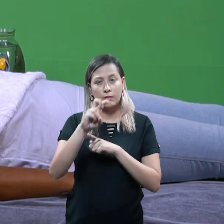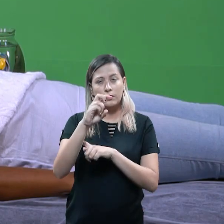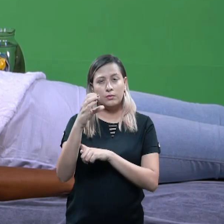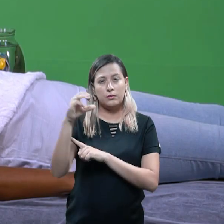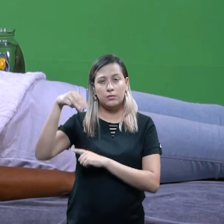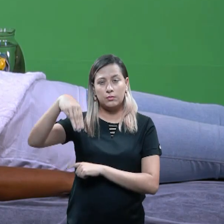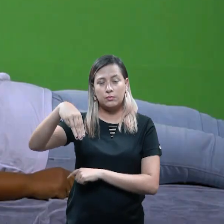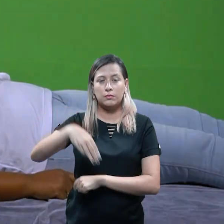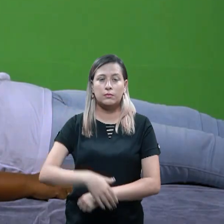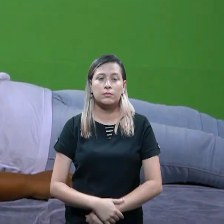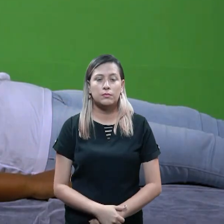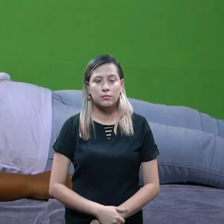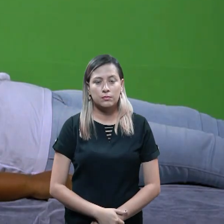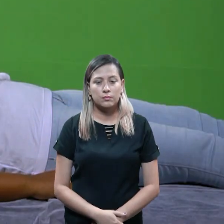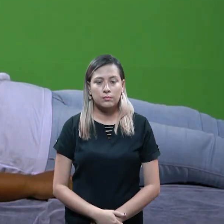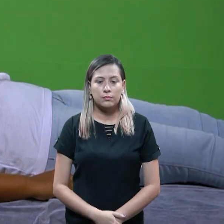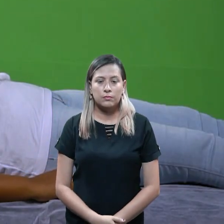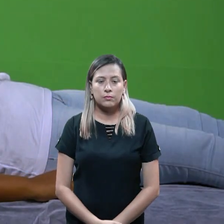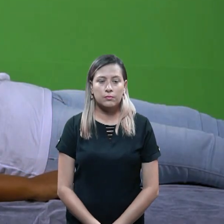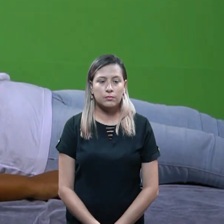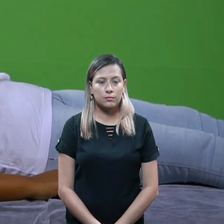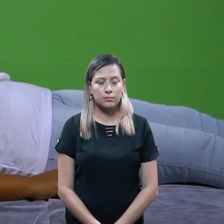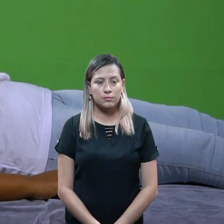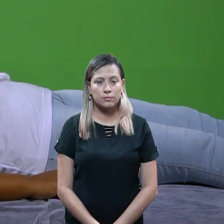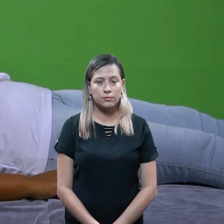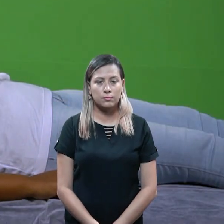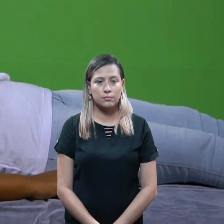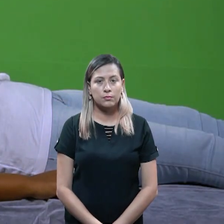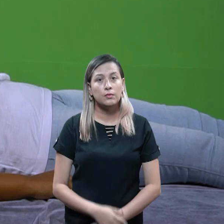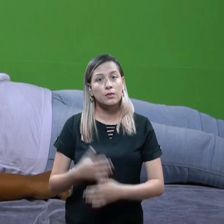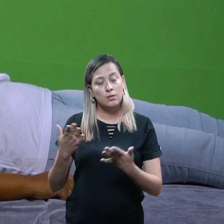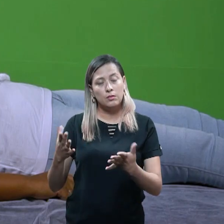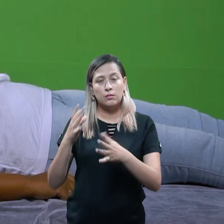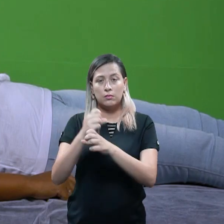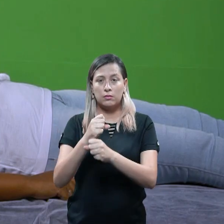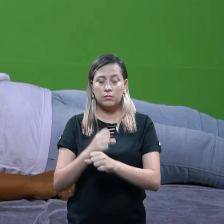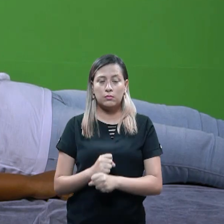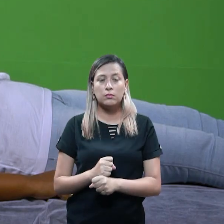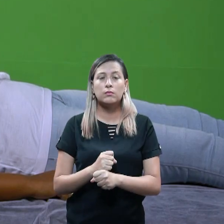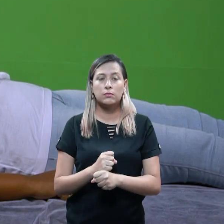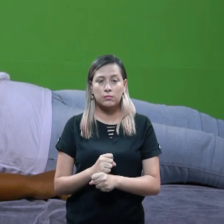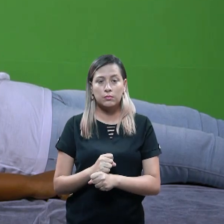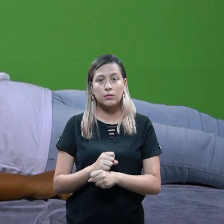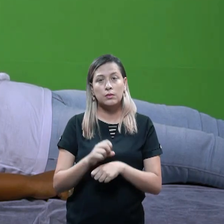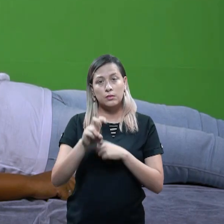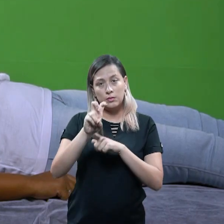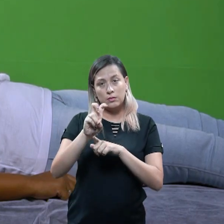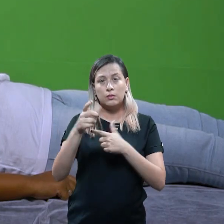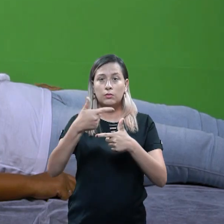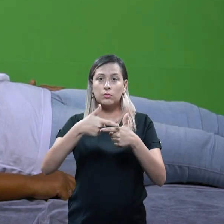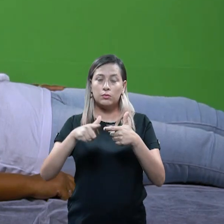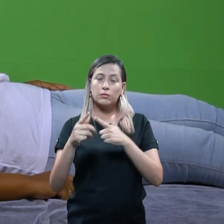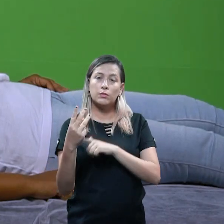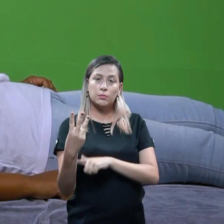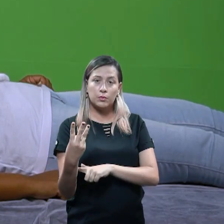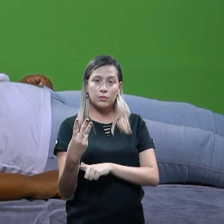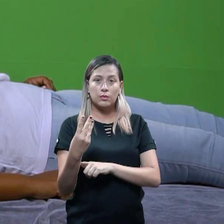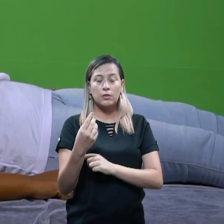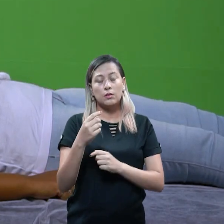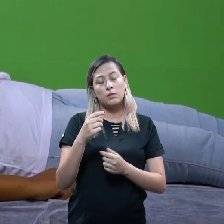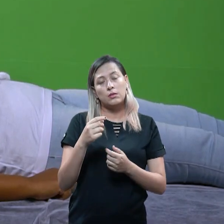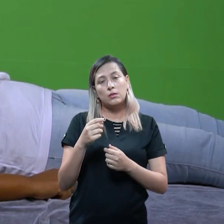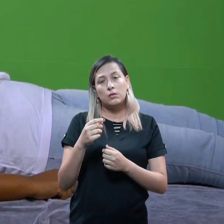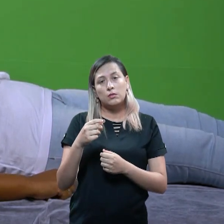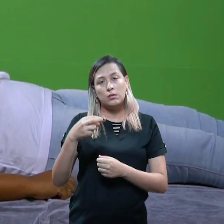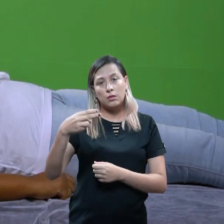centímetros. Então, a gente fez o cálculo, aí 5 dividido por 3 dá 1,66,